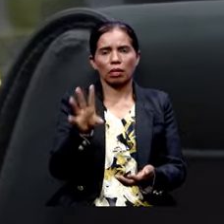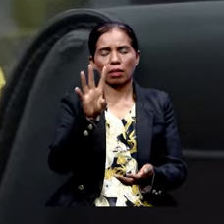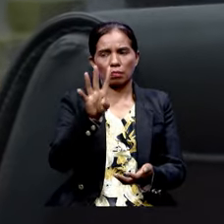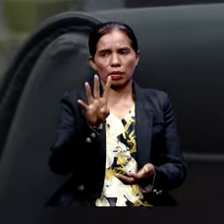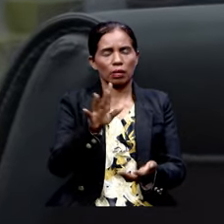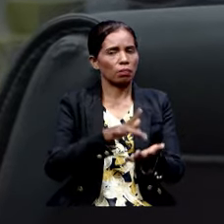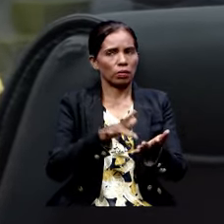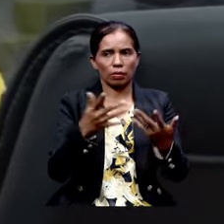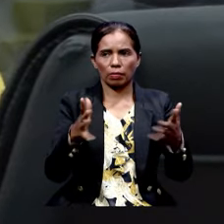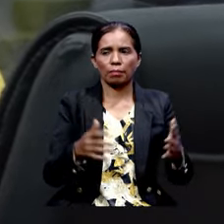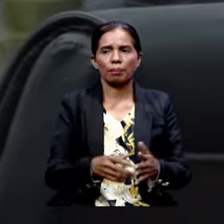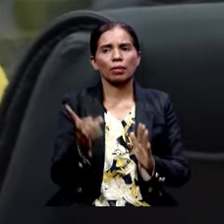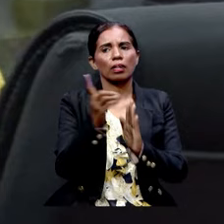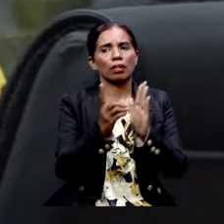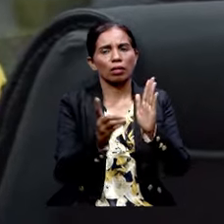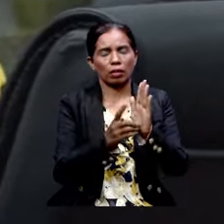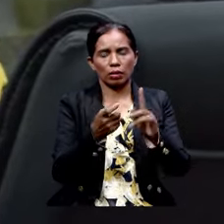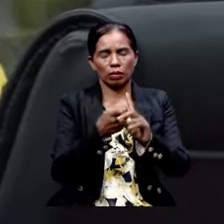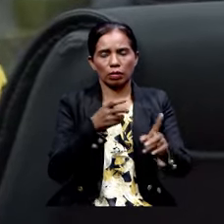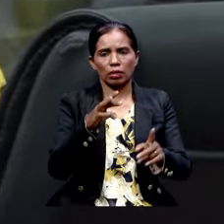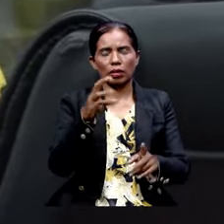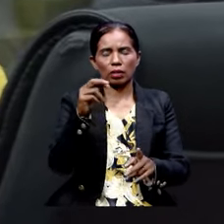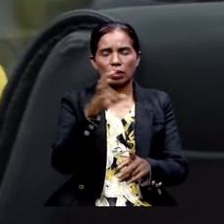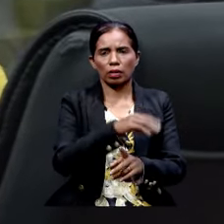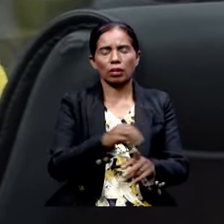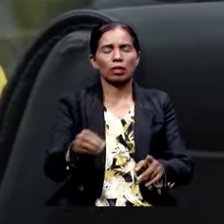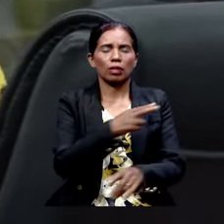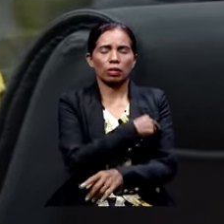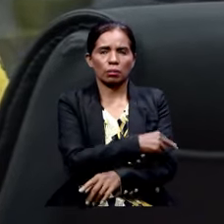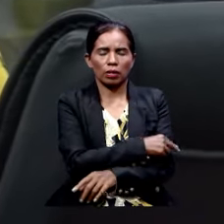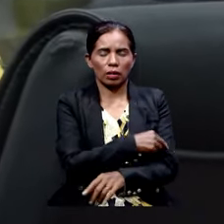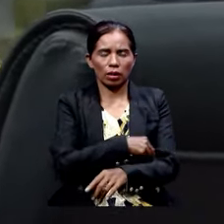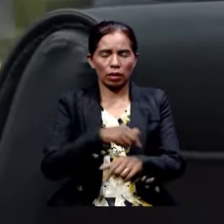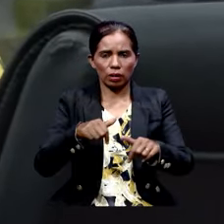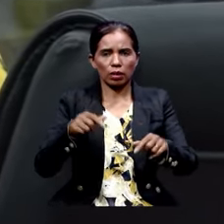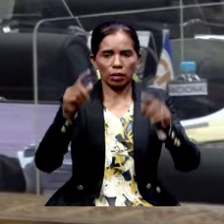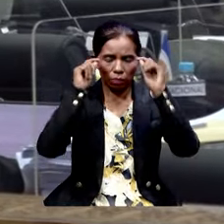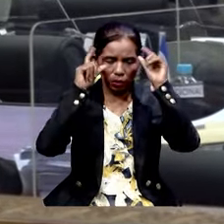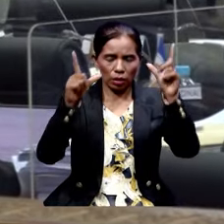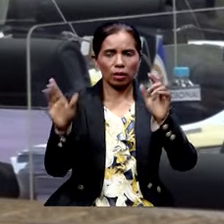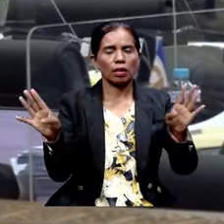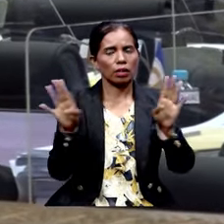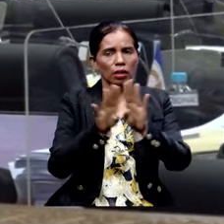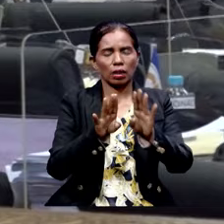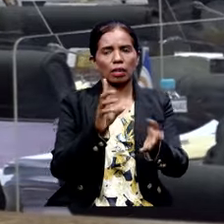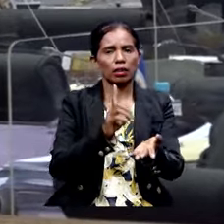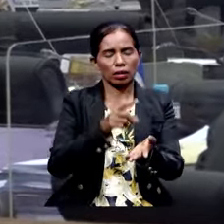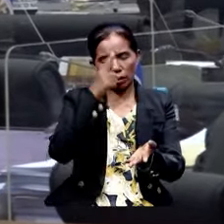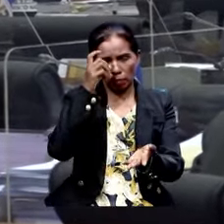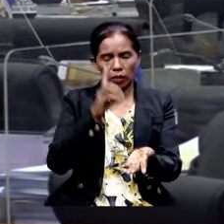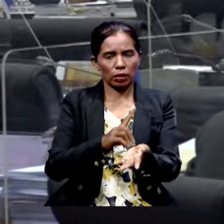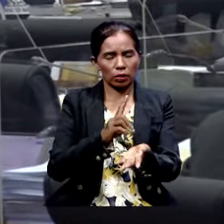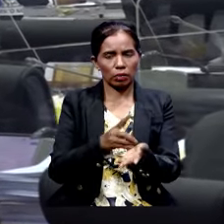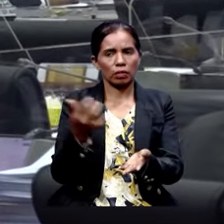out. No dado su serenity ilmo serelata posto saudi balu ia territorio nasional taka tambo maioria profesional saudi